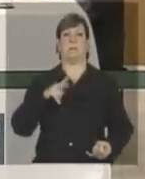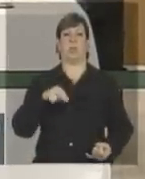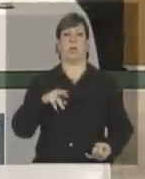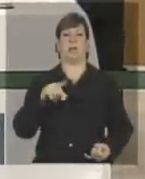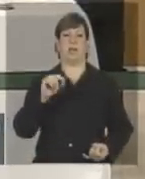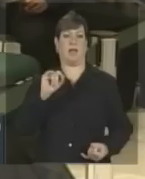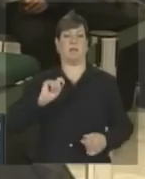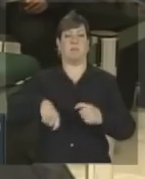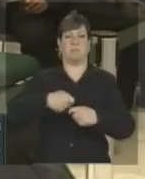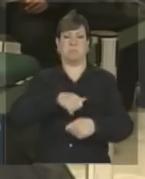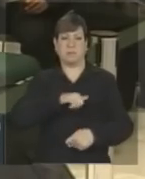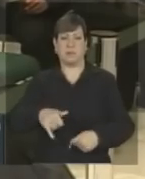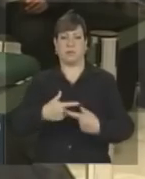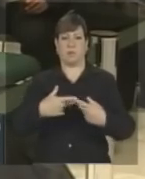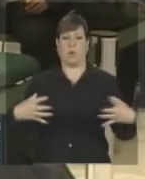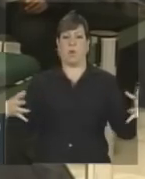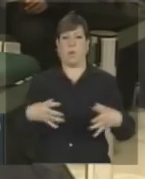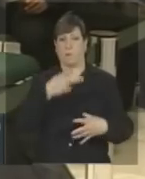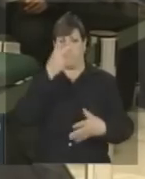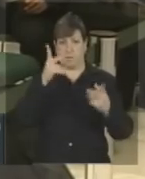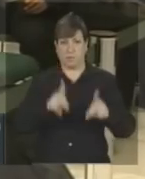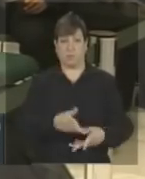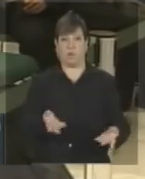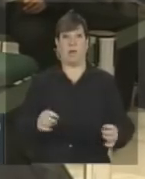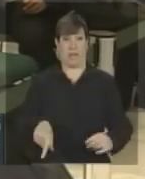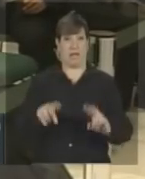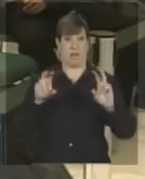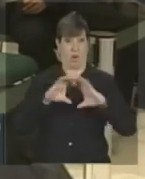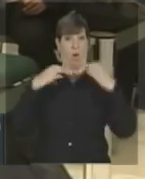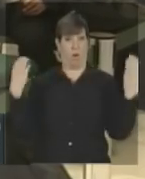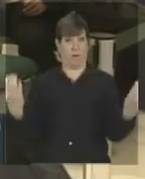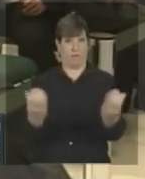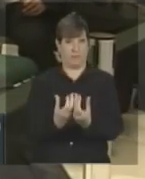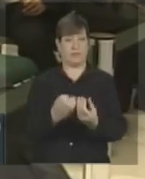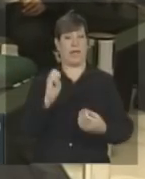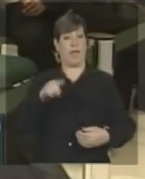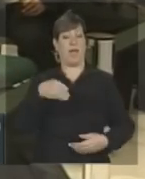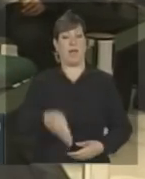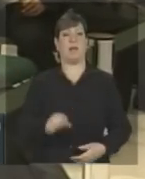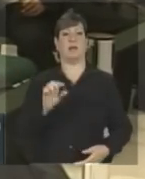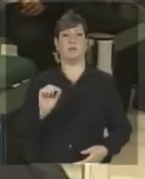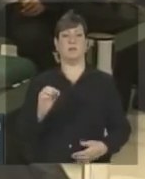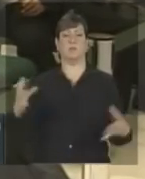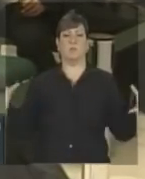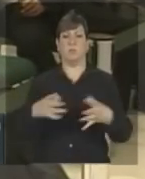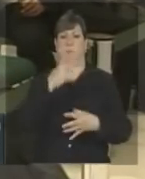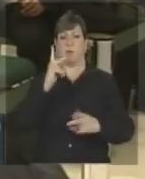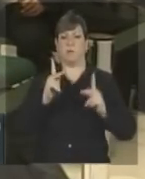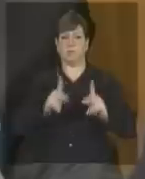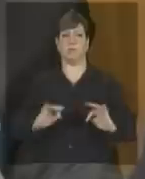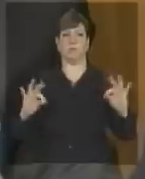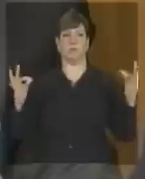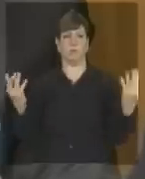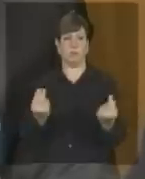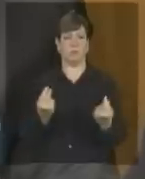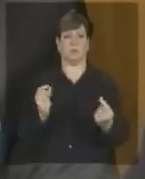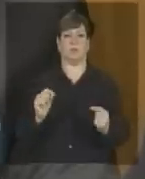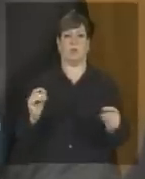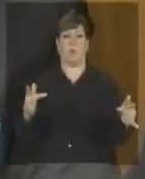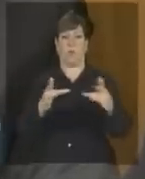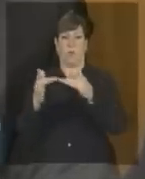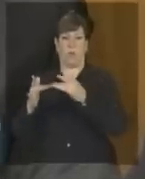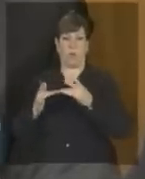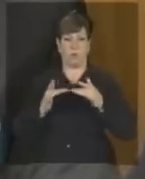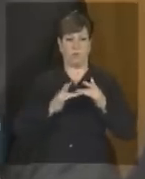das pessoas. E o tema da conferência é exatamente esse, mobilizando as pessoas, conectando